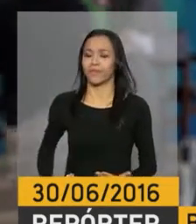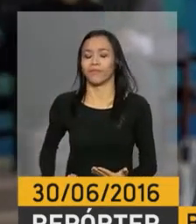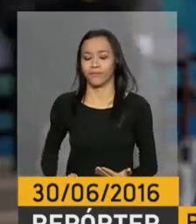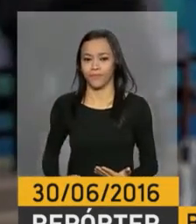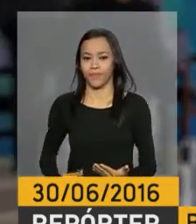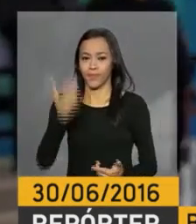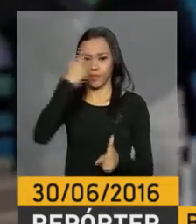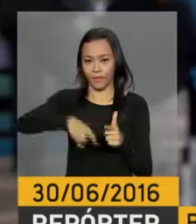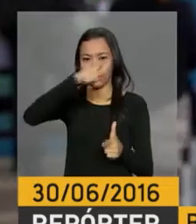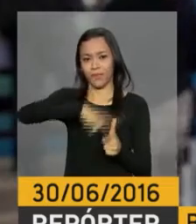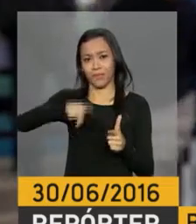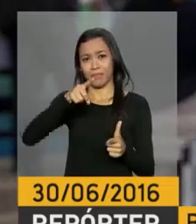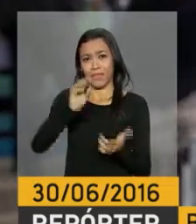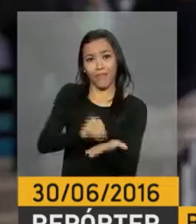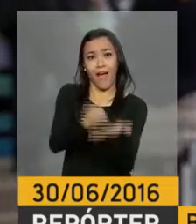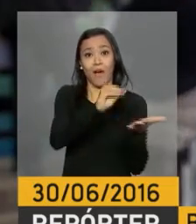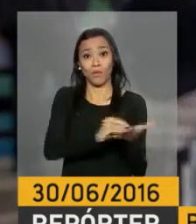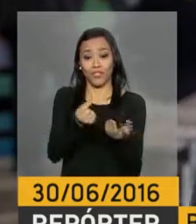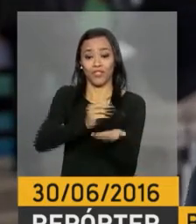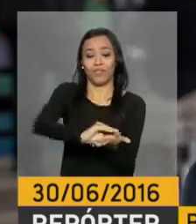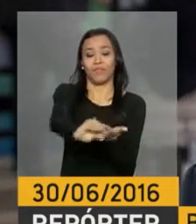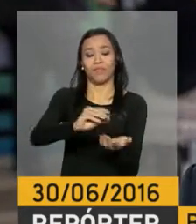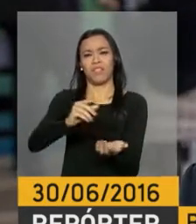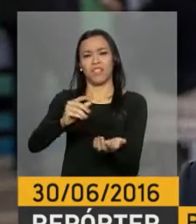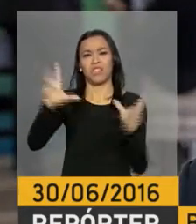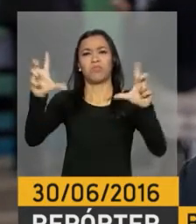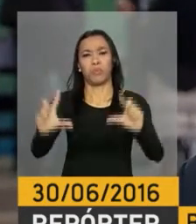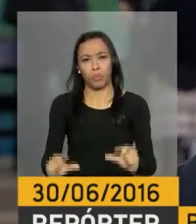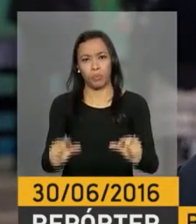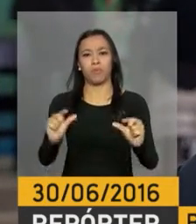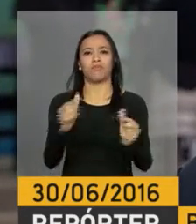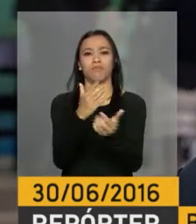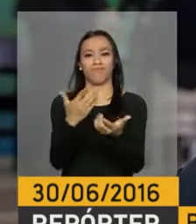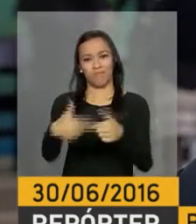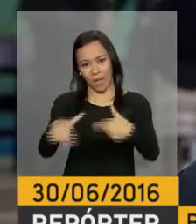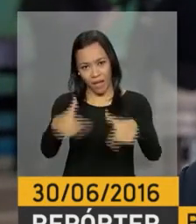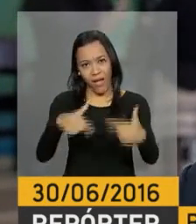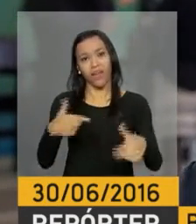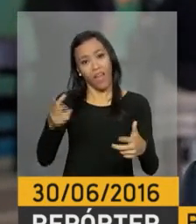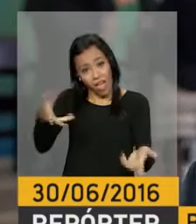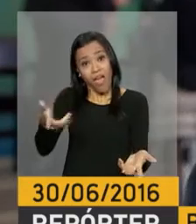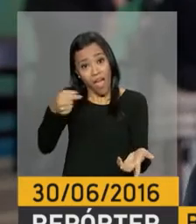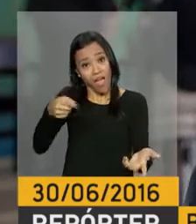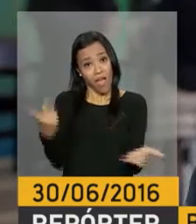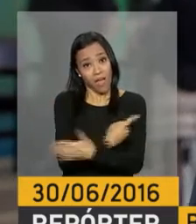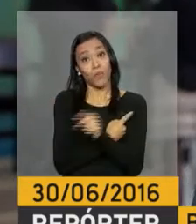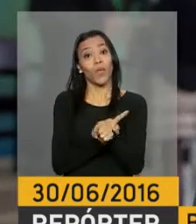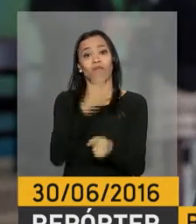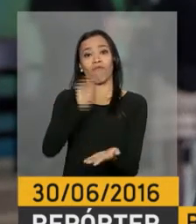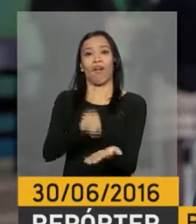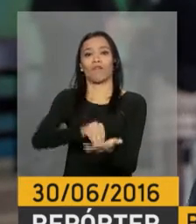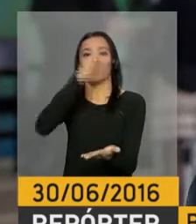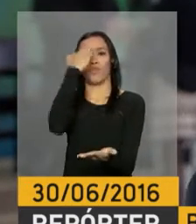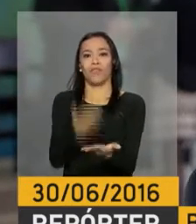O problema do investimento no Brasil, a queda de geração de emprego, tudo isso tem a ver com uma falta de confiança no governo. Desde